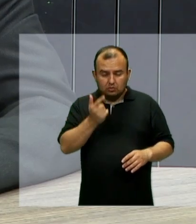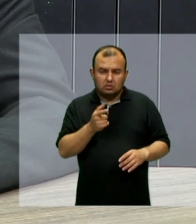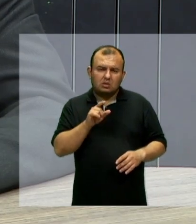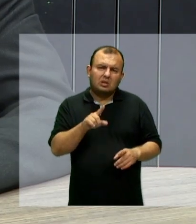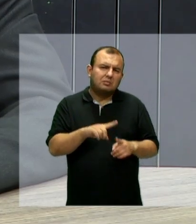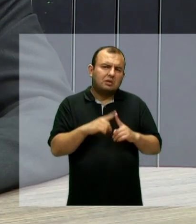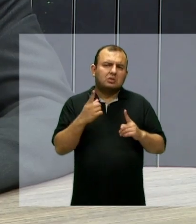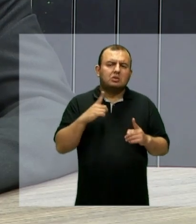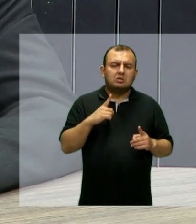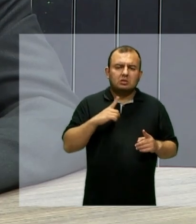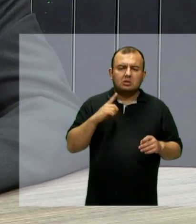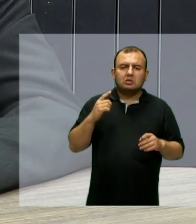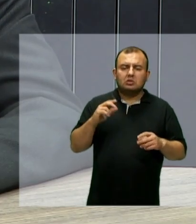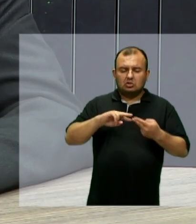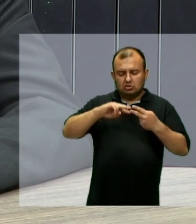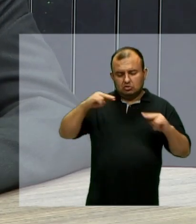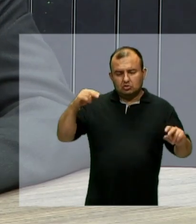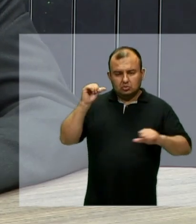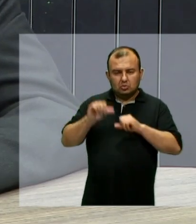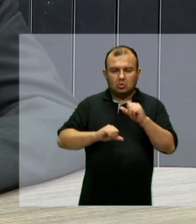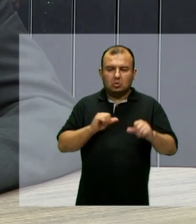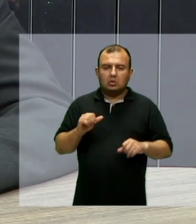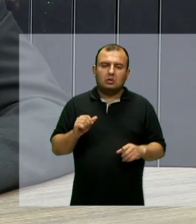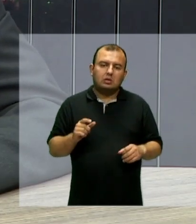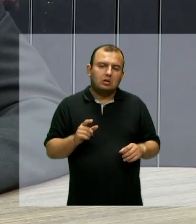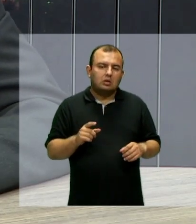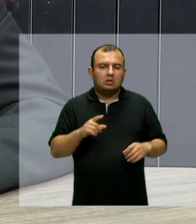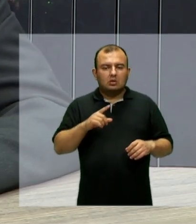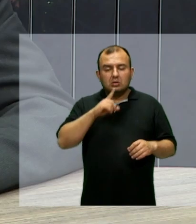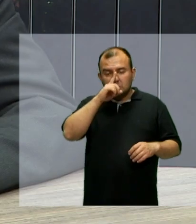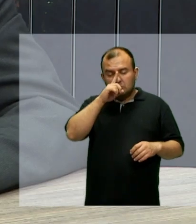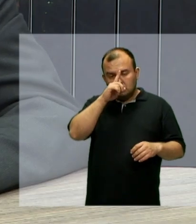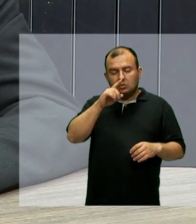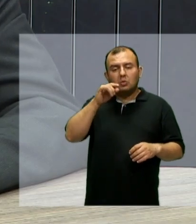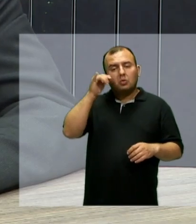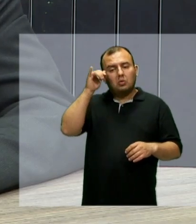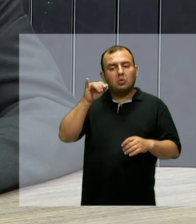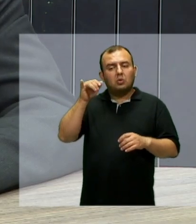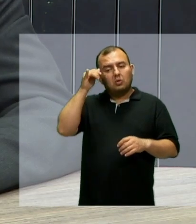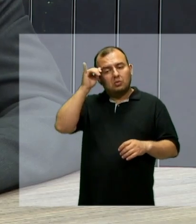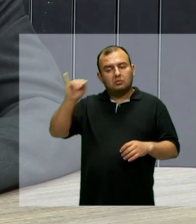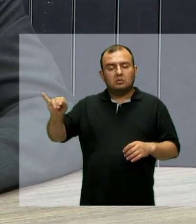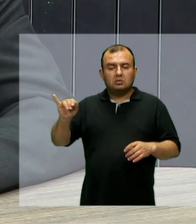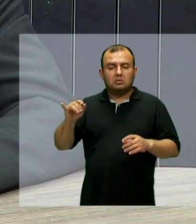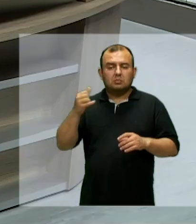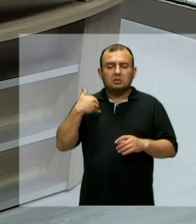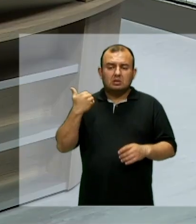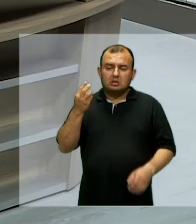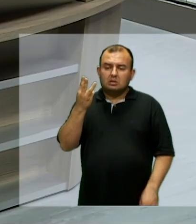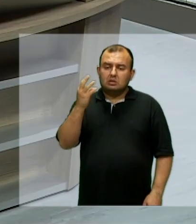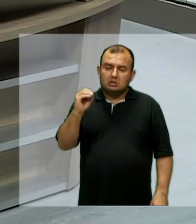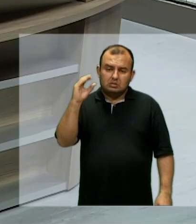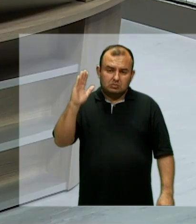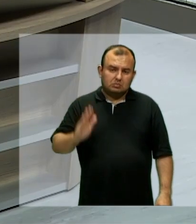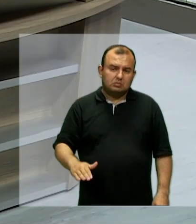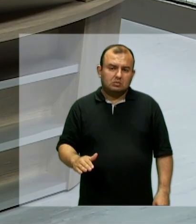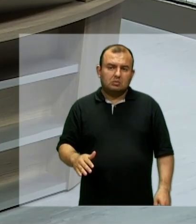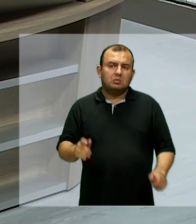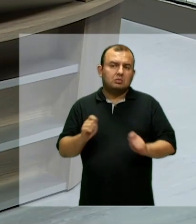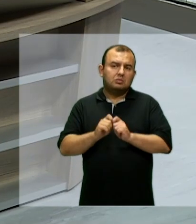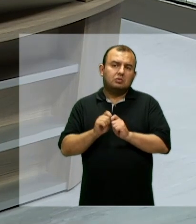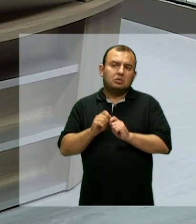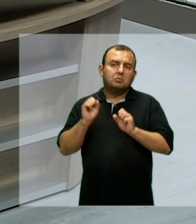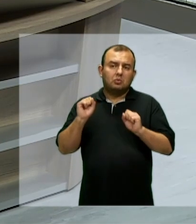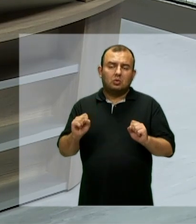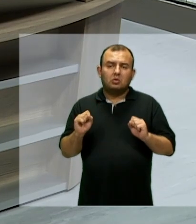tenho uma alteração genética, cromossômica, eu fujo desse risco habitual, então eu tenho outras... Mas abaixo de 30 anos, pode ser feito, às vezes,